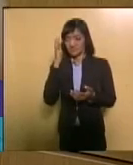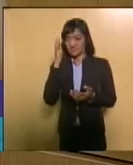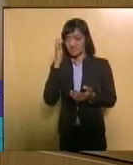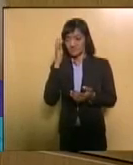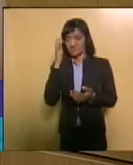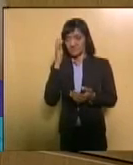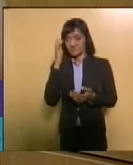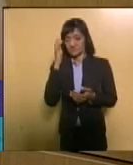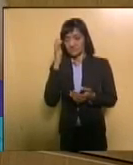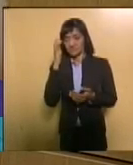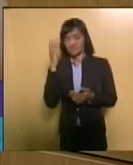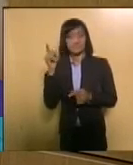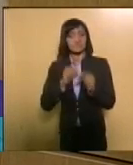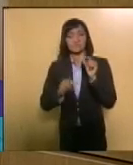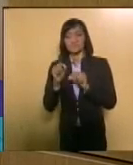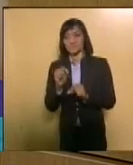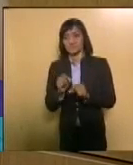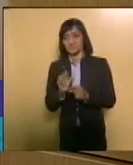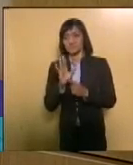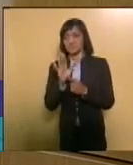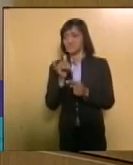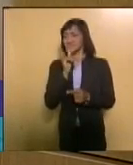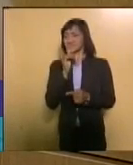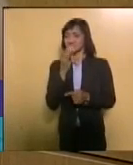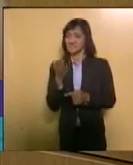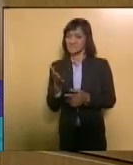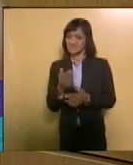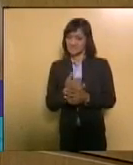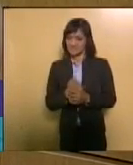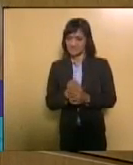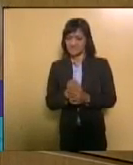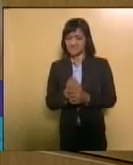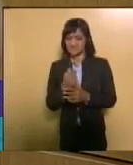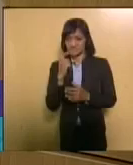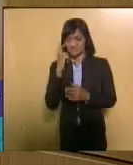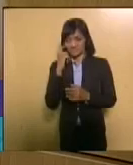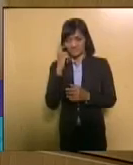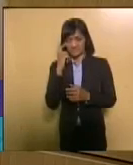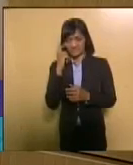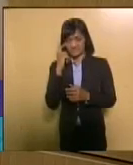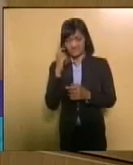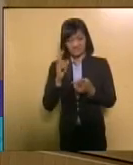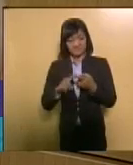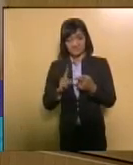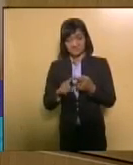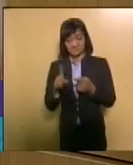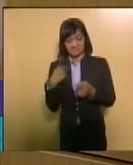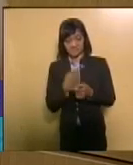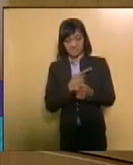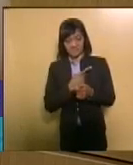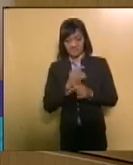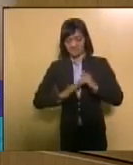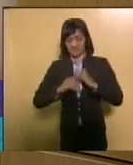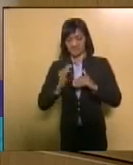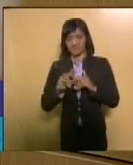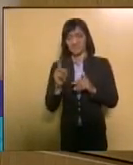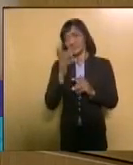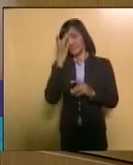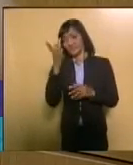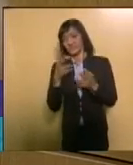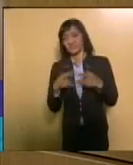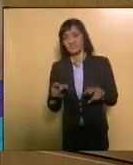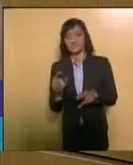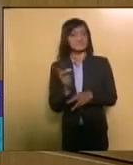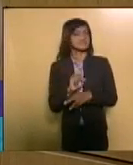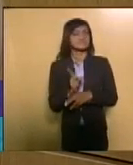fica é a gente trouxe uma série de exemplos de coisas que funcionam também não vamos bancar os especialistas e falar puxa é fácil resolver Tá